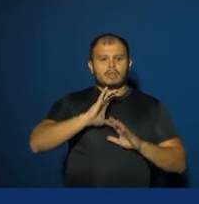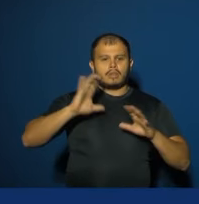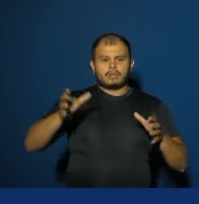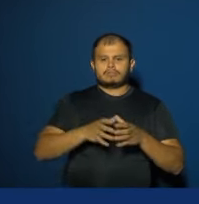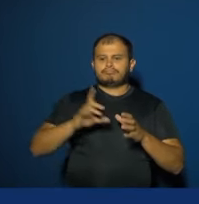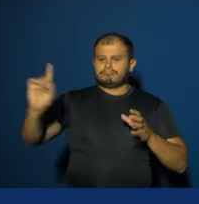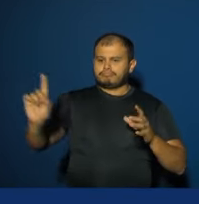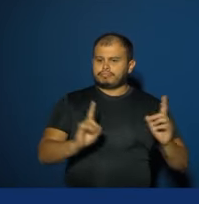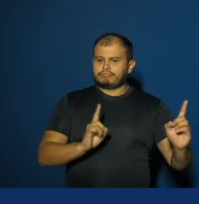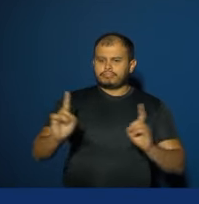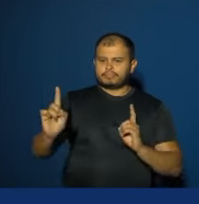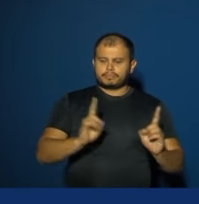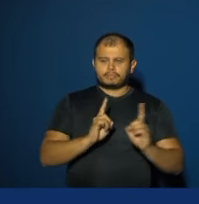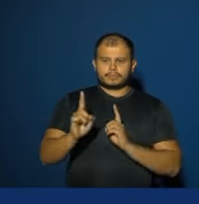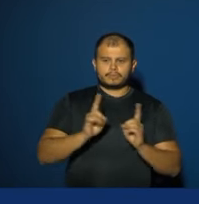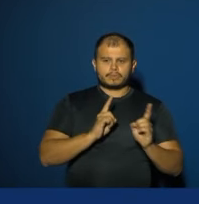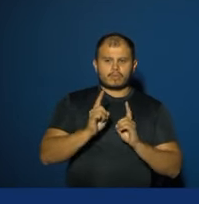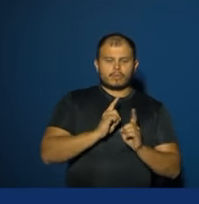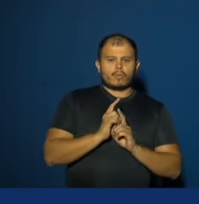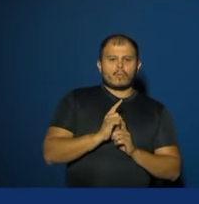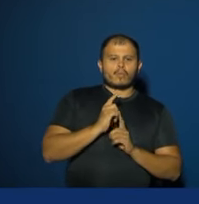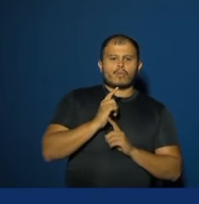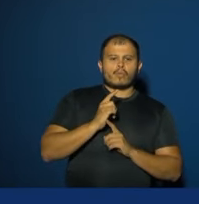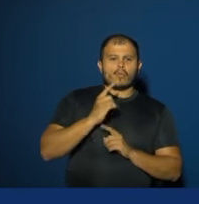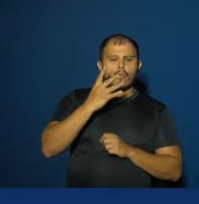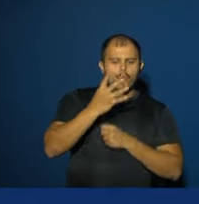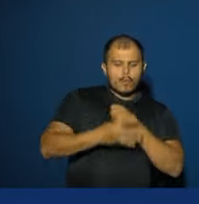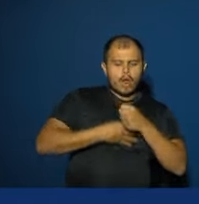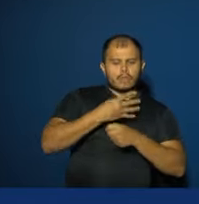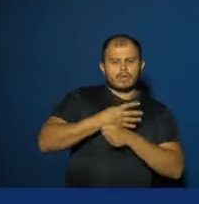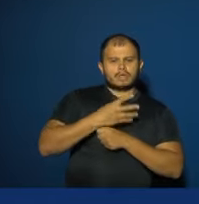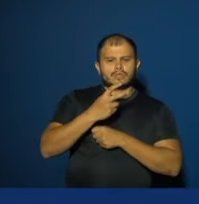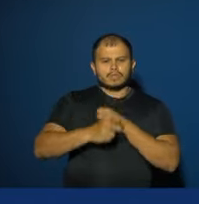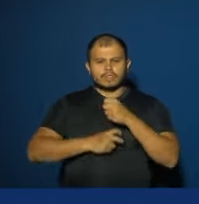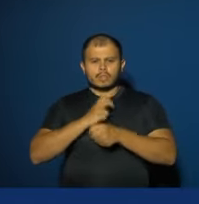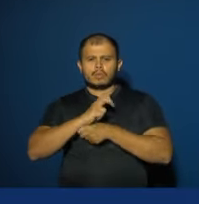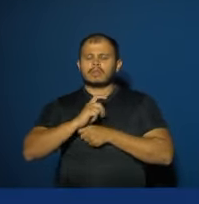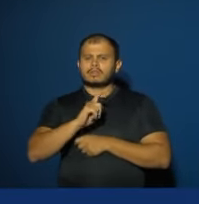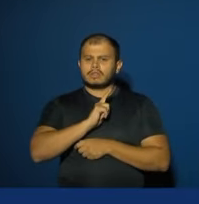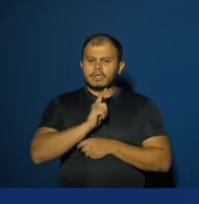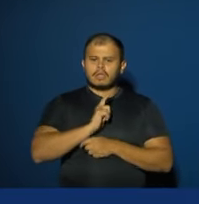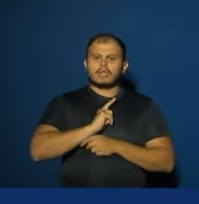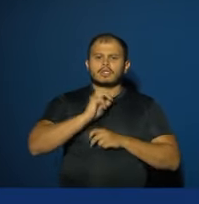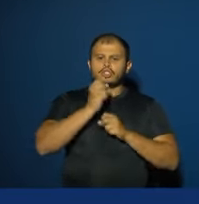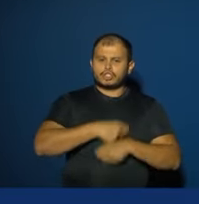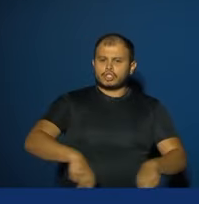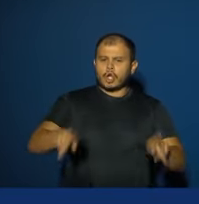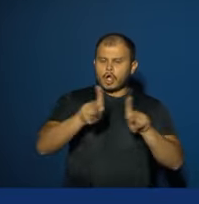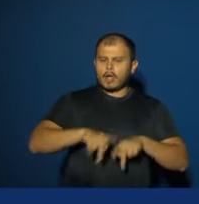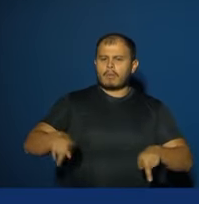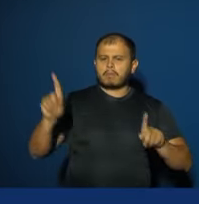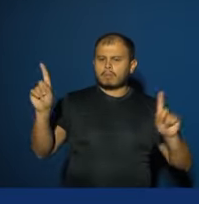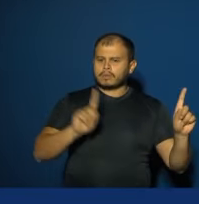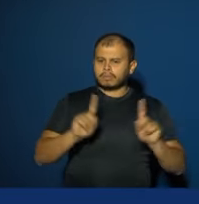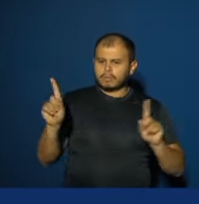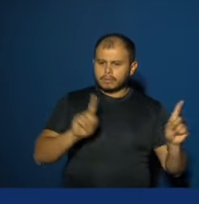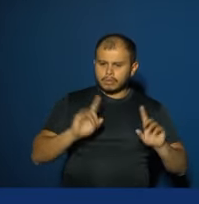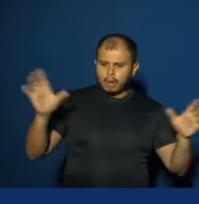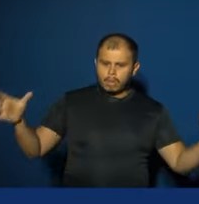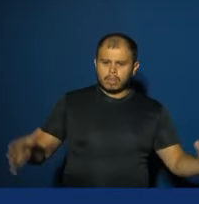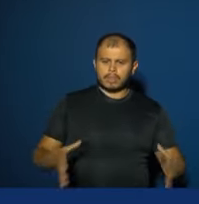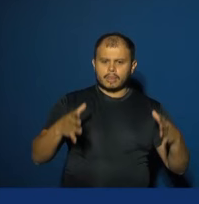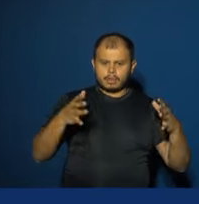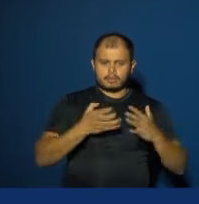três últimos 4 anos 5 anos a gente juntou três grandes empresas de shopping né Eh cada uma tinha uma